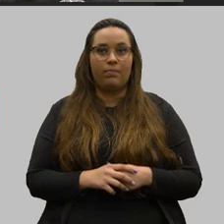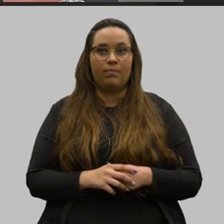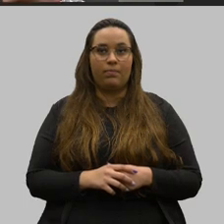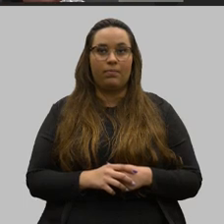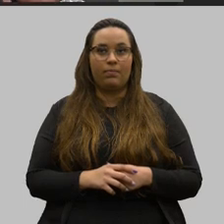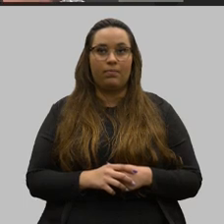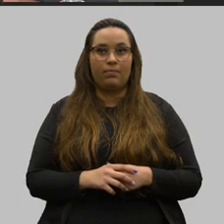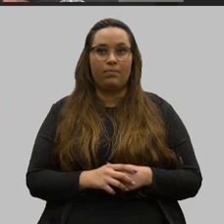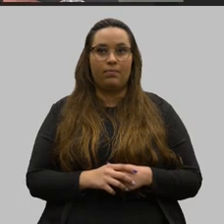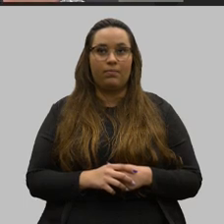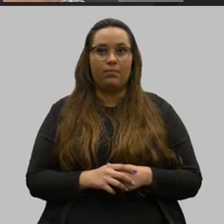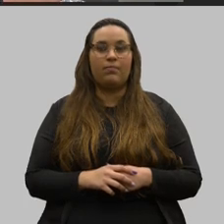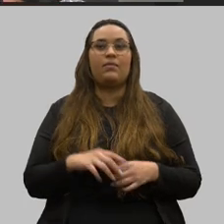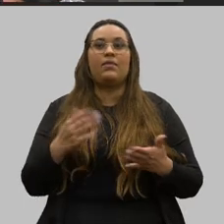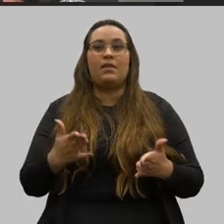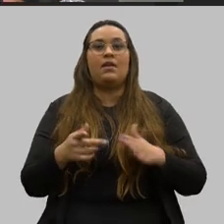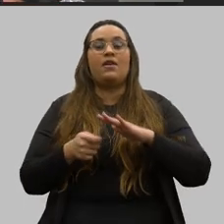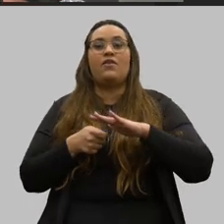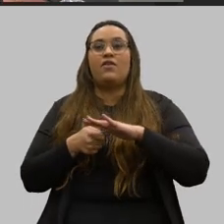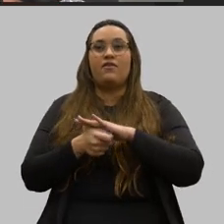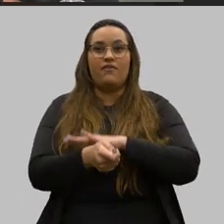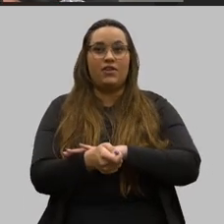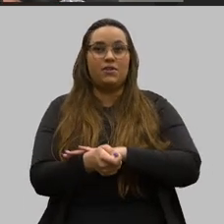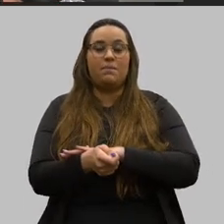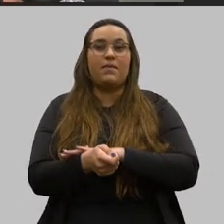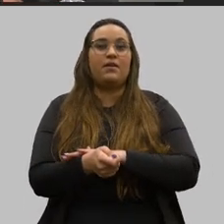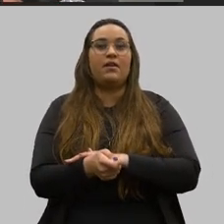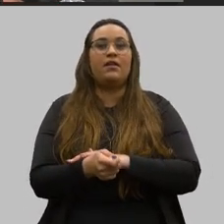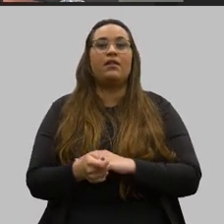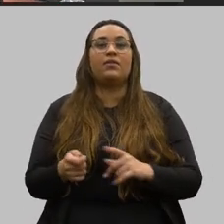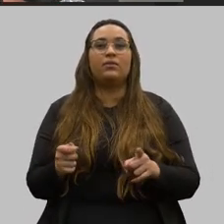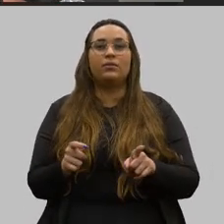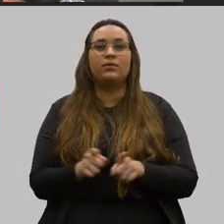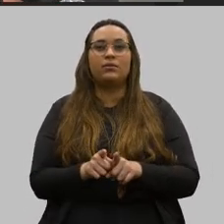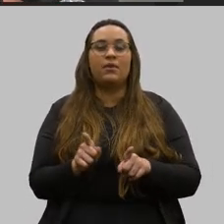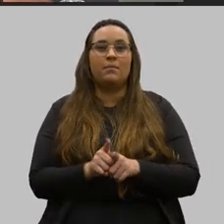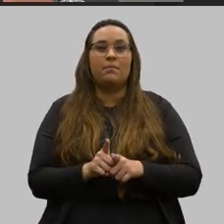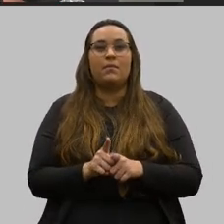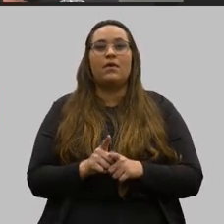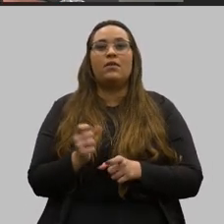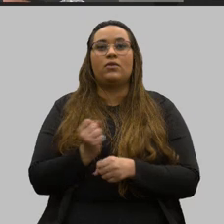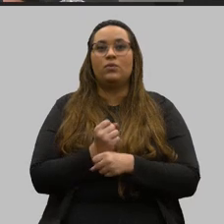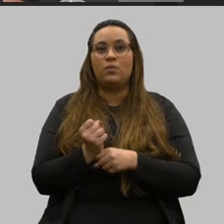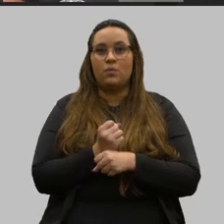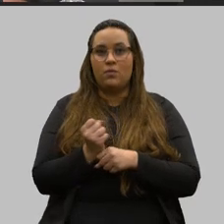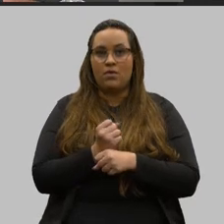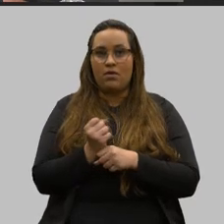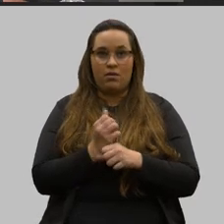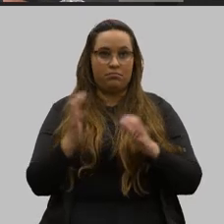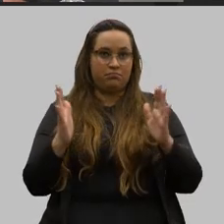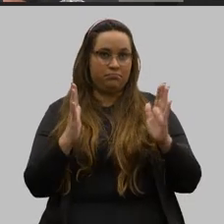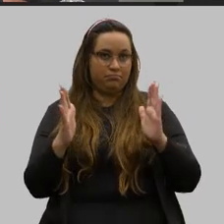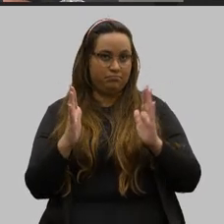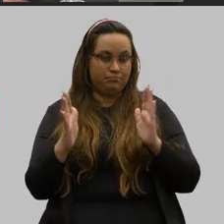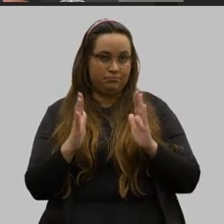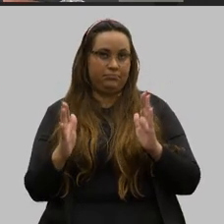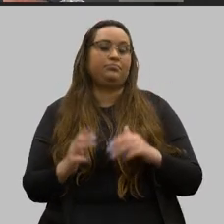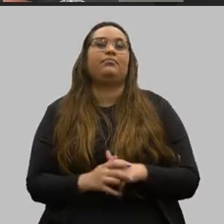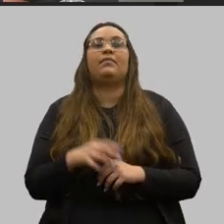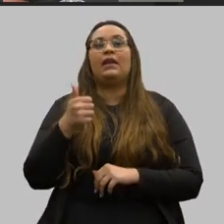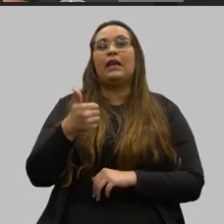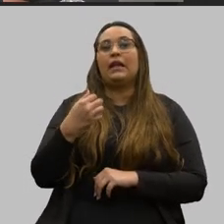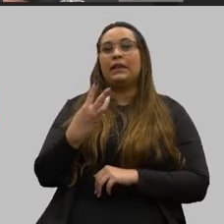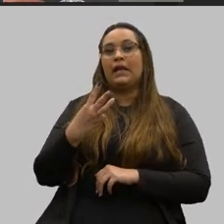então para investimento na na Instituição no ano requerido ou no período requerido nós temos cerca de